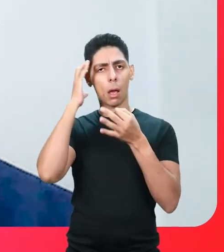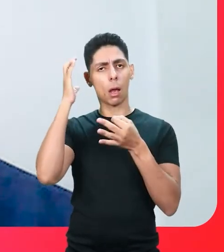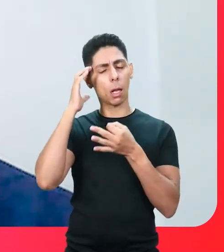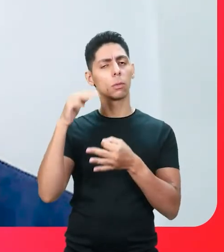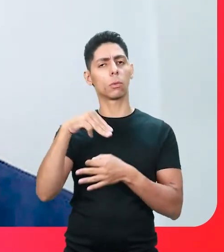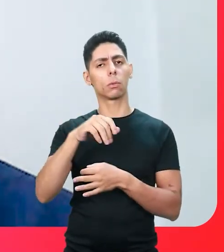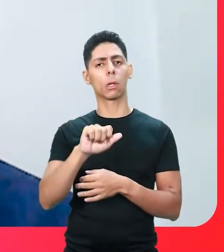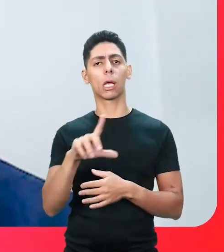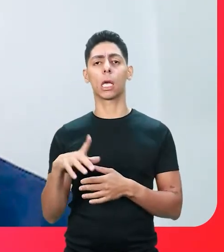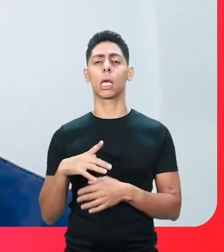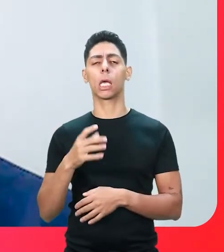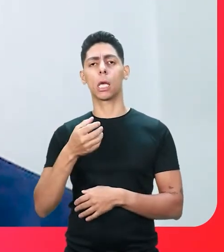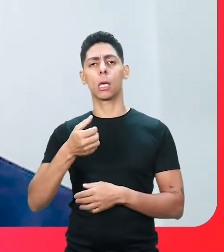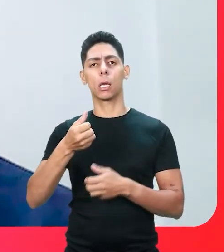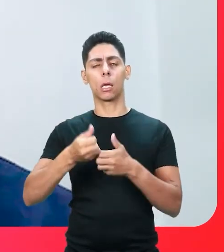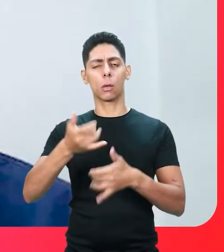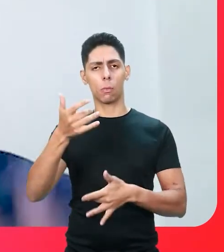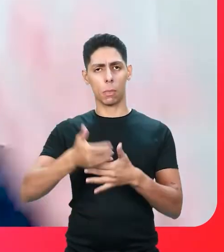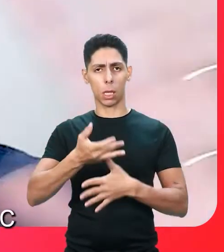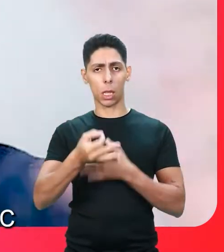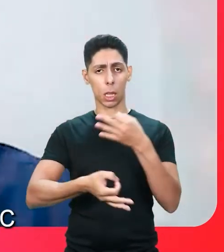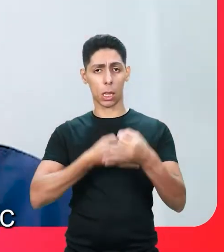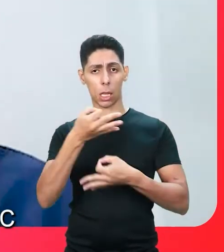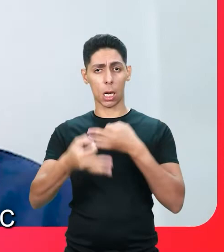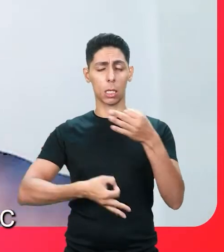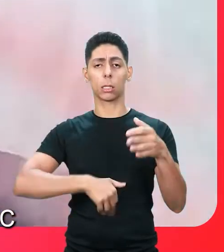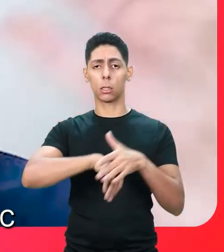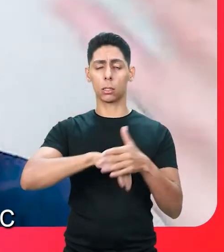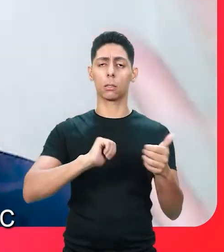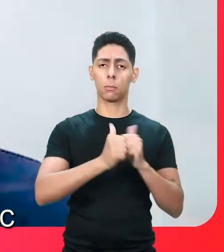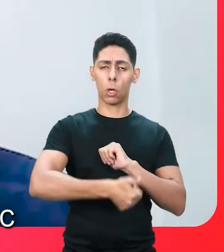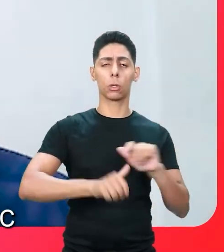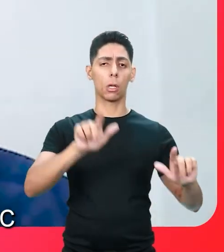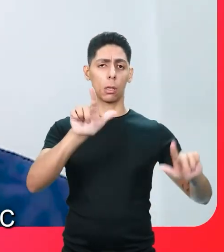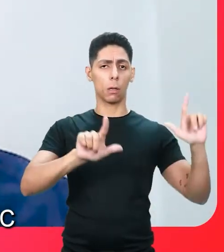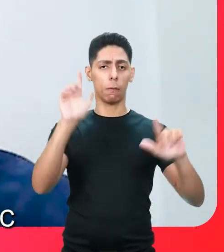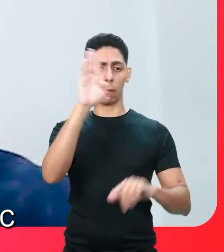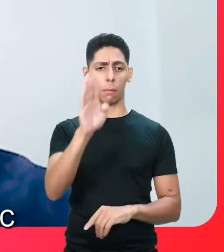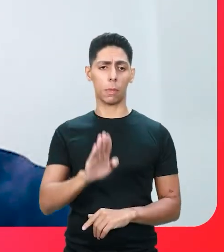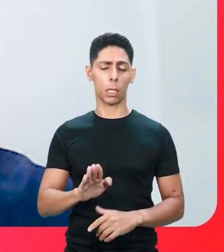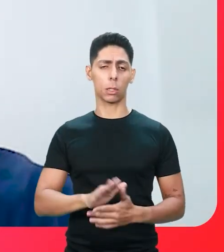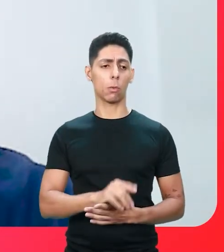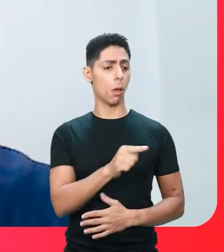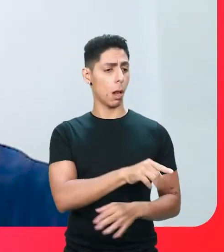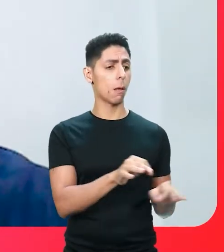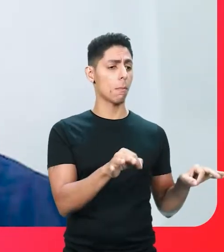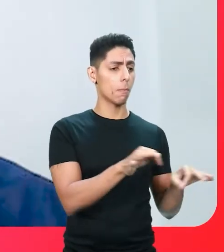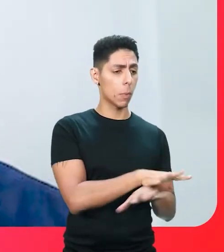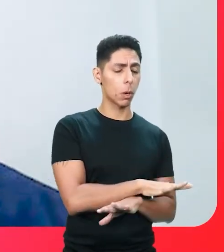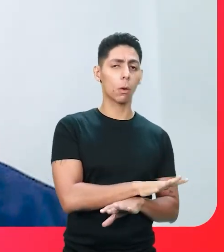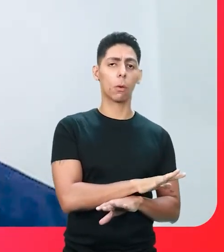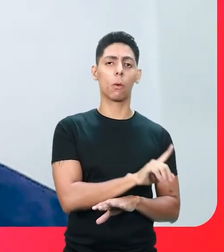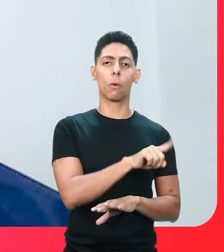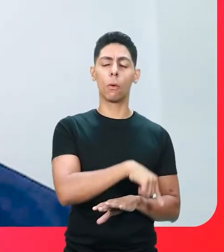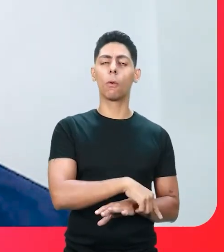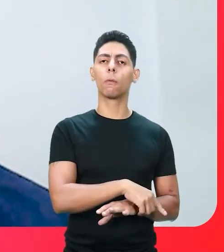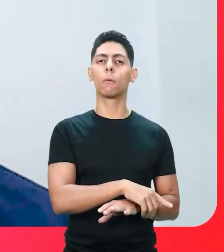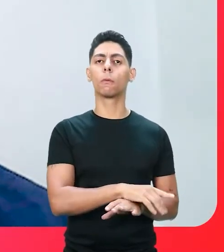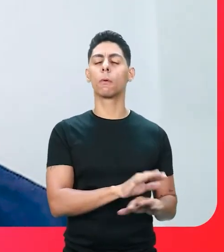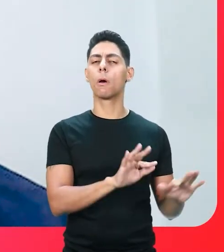e comentarista de esportes da TV Brasil. Uhum. Mas dito isso, quando eu estou saindo da EBC e estou saindo da